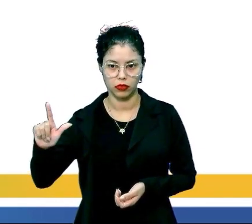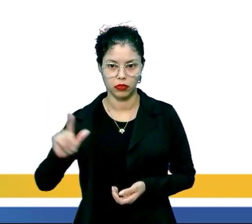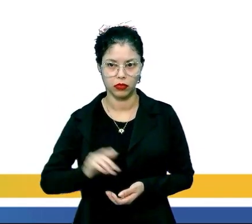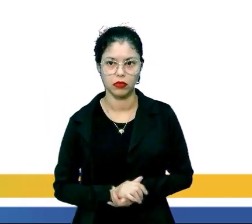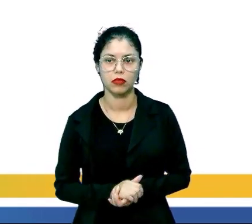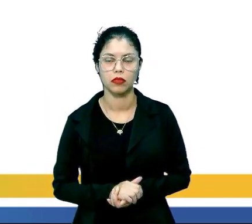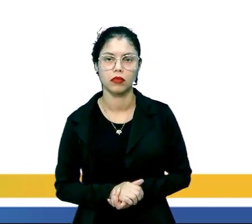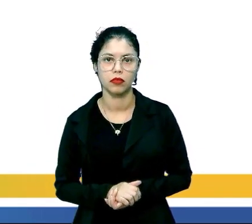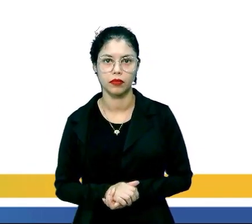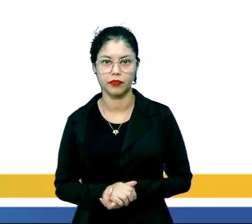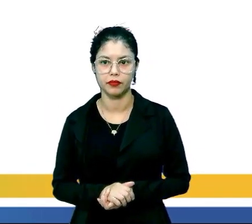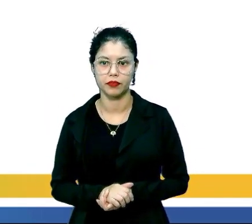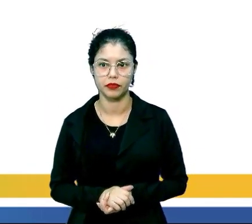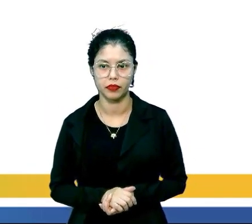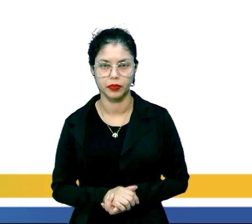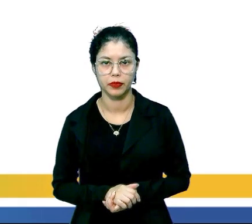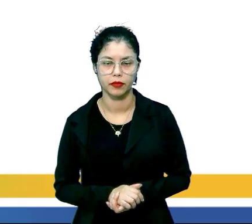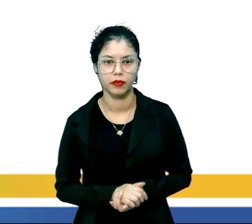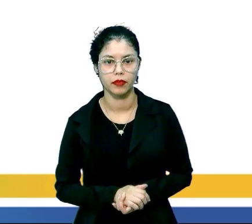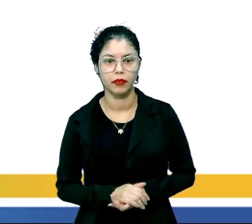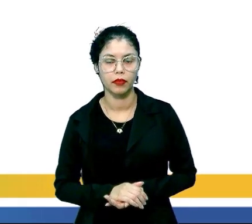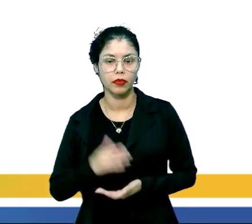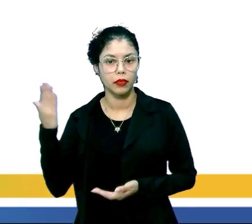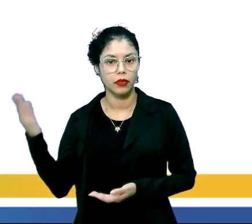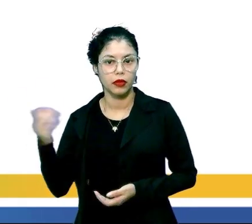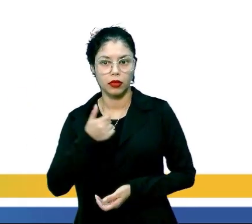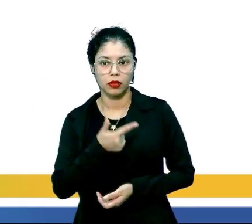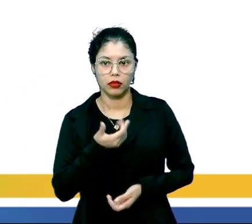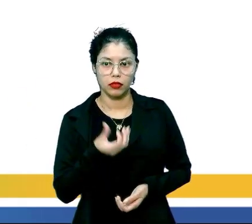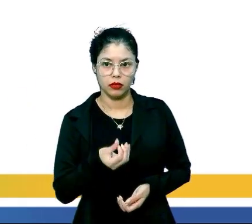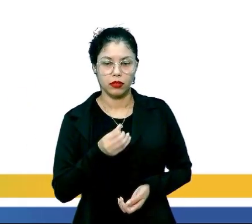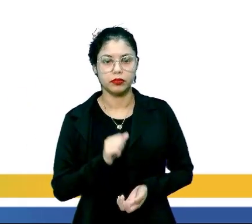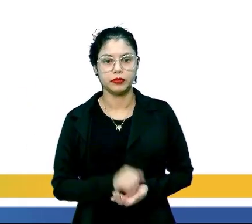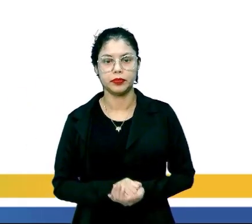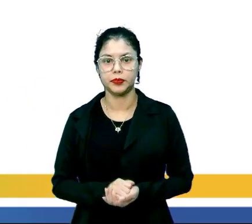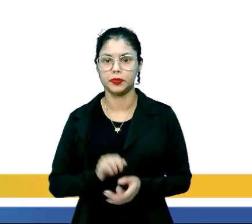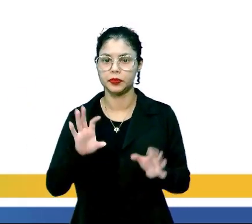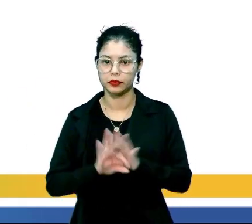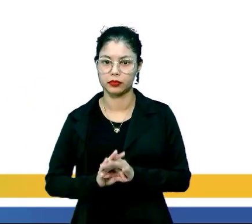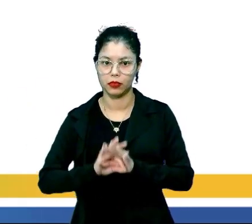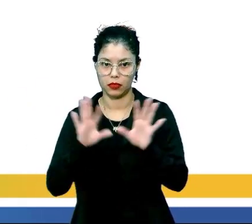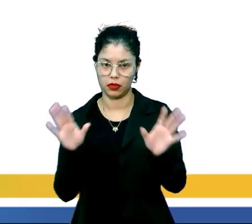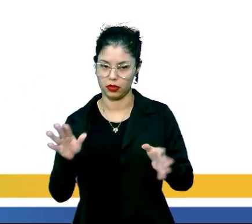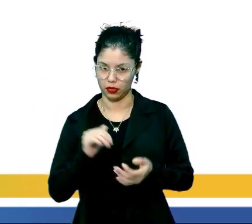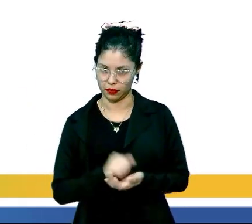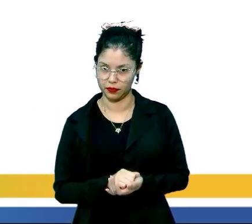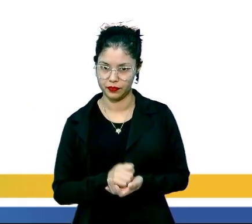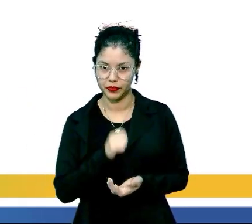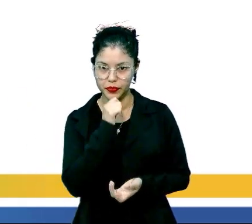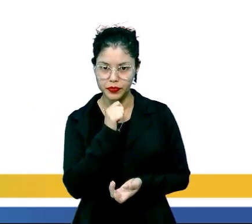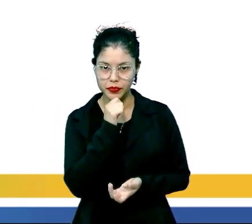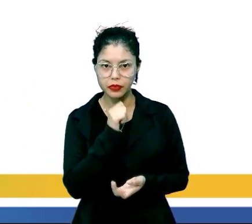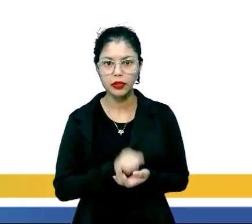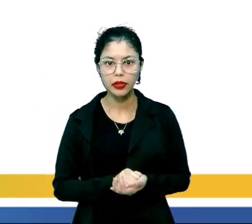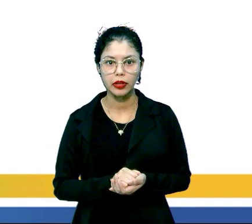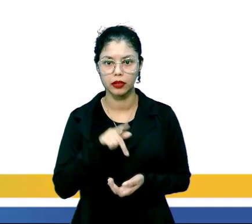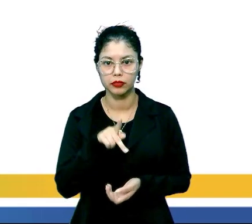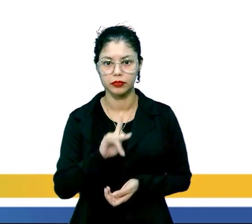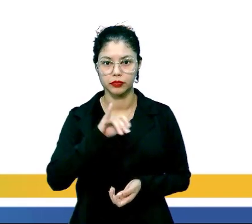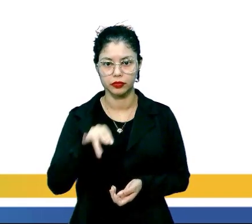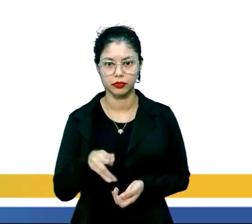ter 26 gramas de acetileno. Essas 26 gramas de acetileno liberam 1.300 kJ de